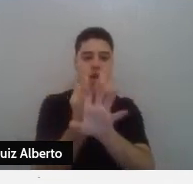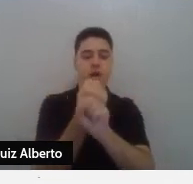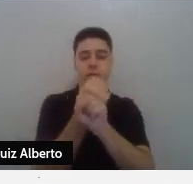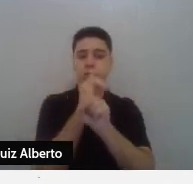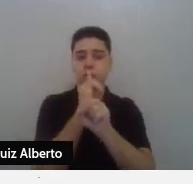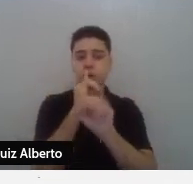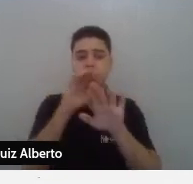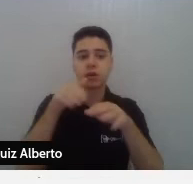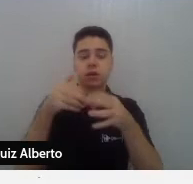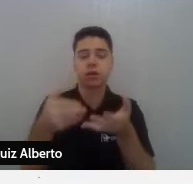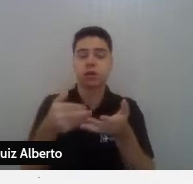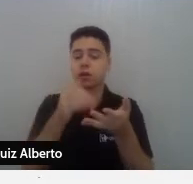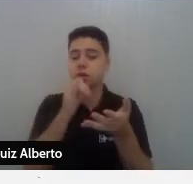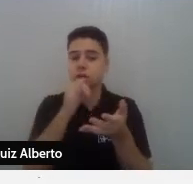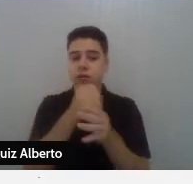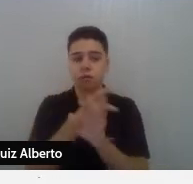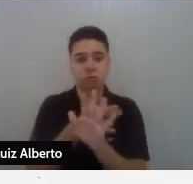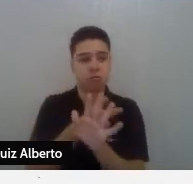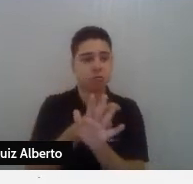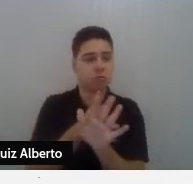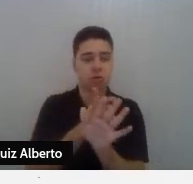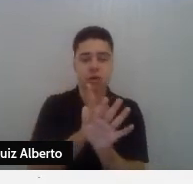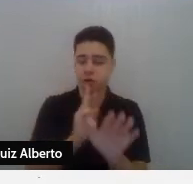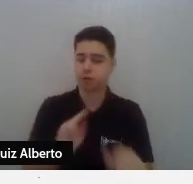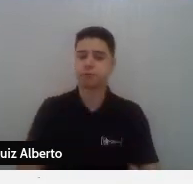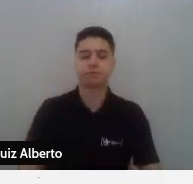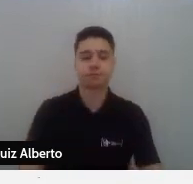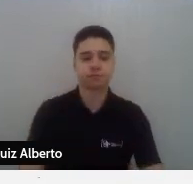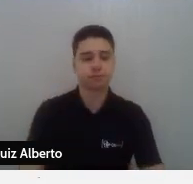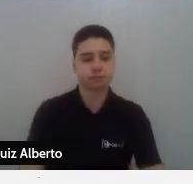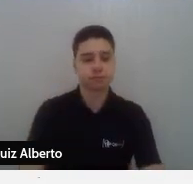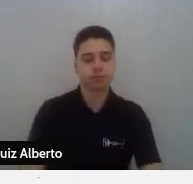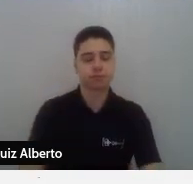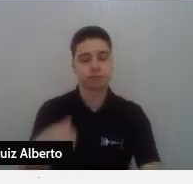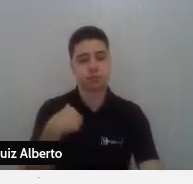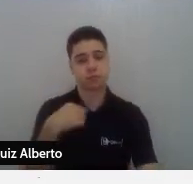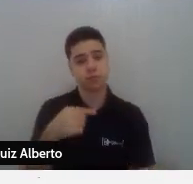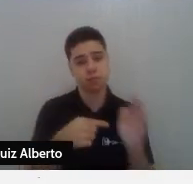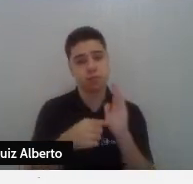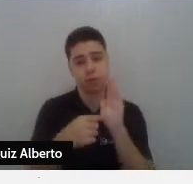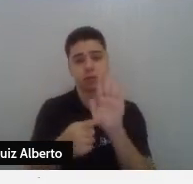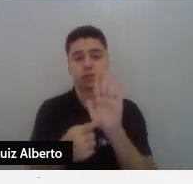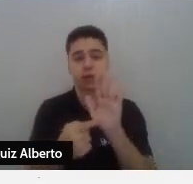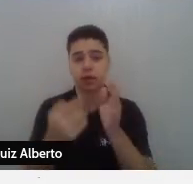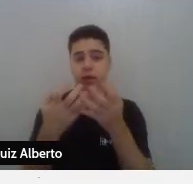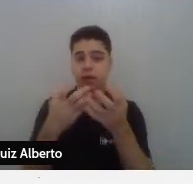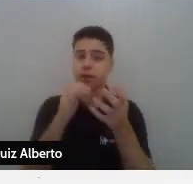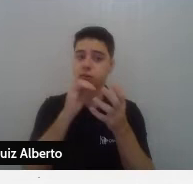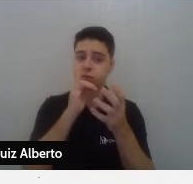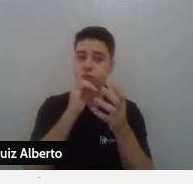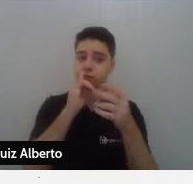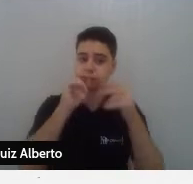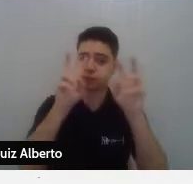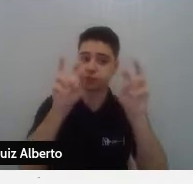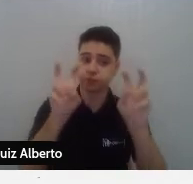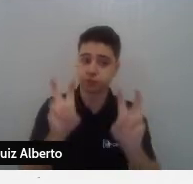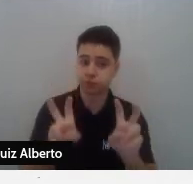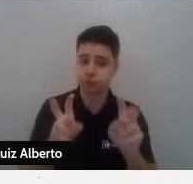realidade aumentada também. Bom, eu quis trazer um pouco desses conceitos